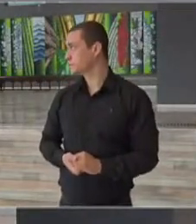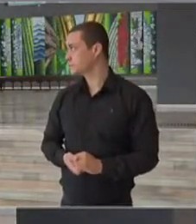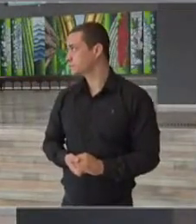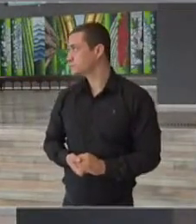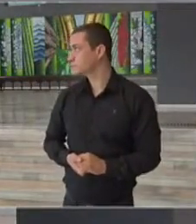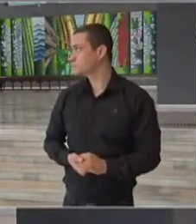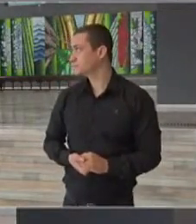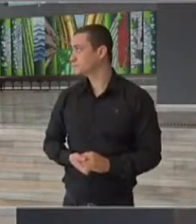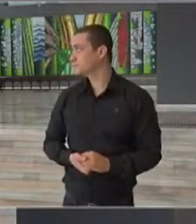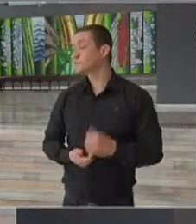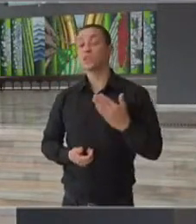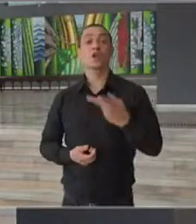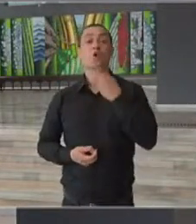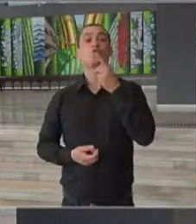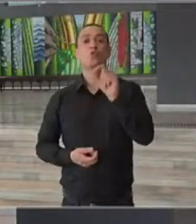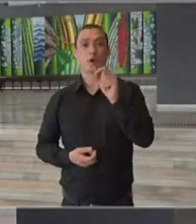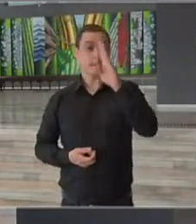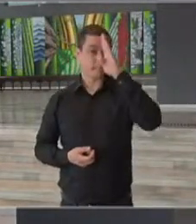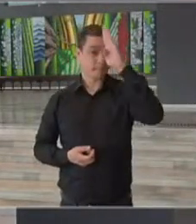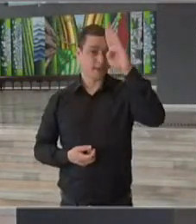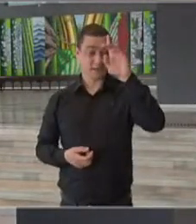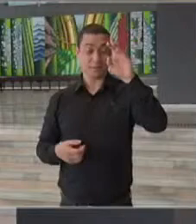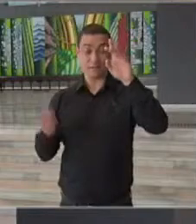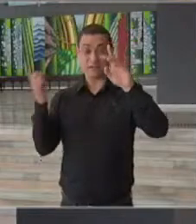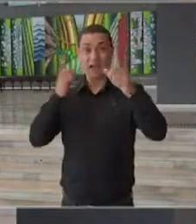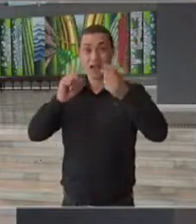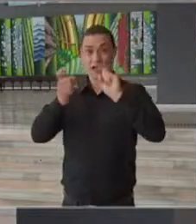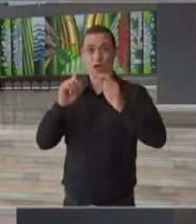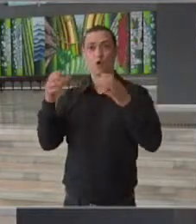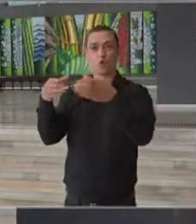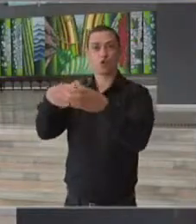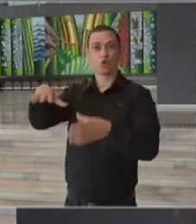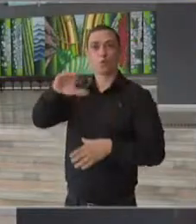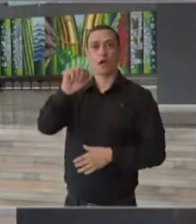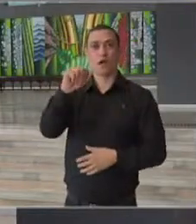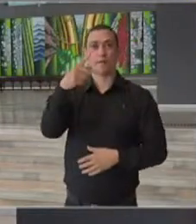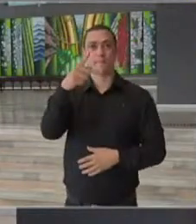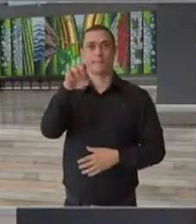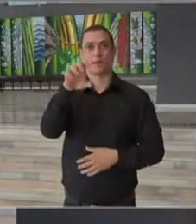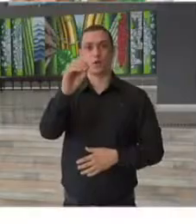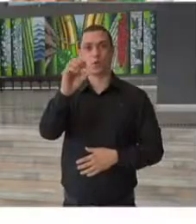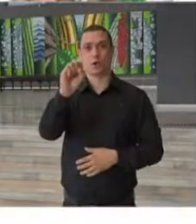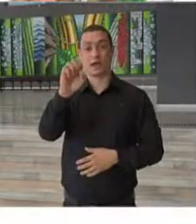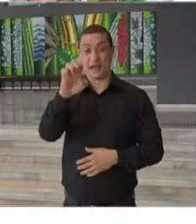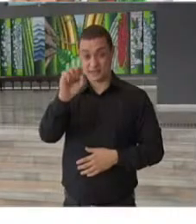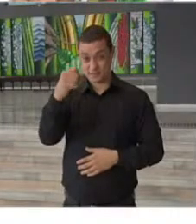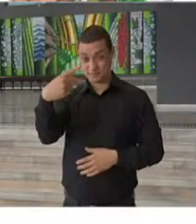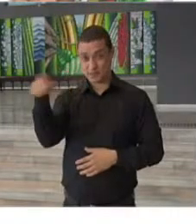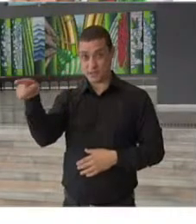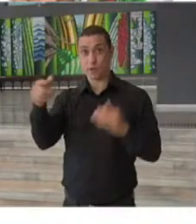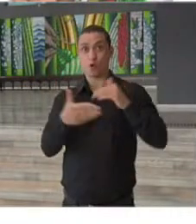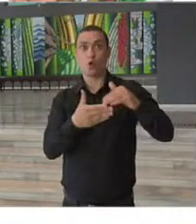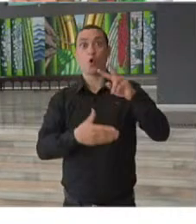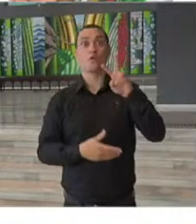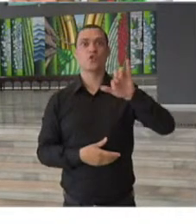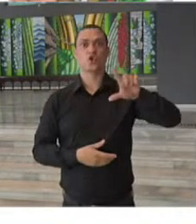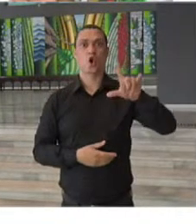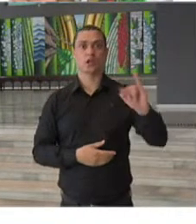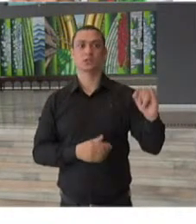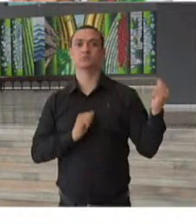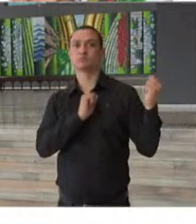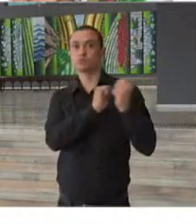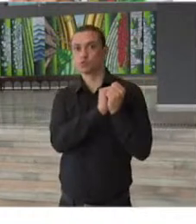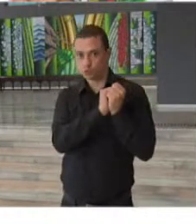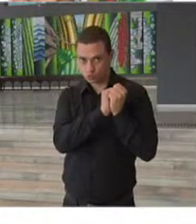Nós estamos falando de uma priorização, inclusive tivemos reunião com a POESP durante essa semana, e agradeço muito ao secretário Vignoli, que tem acompanhado